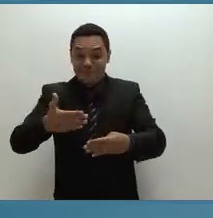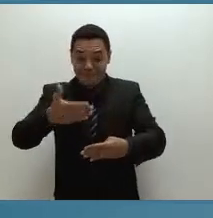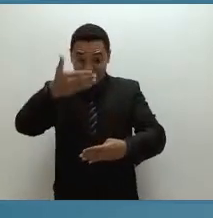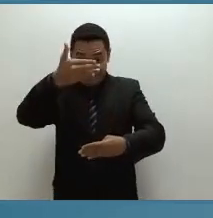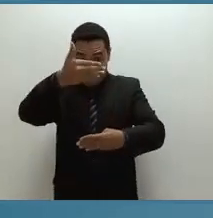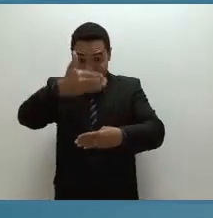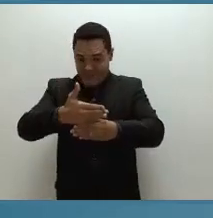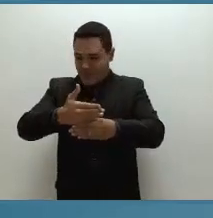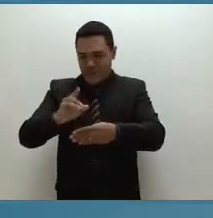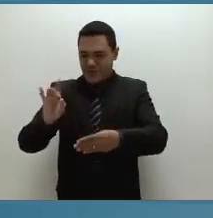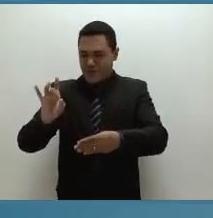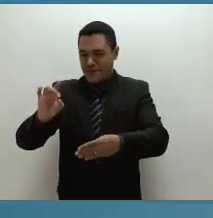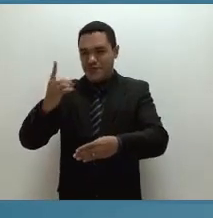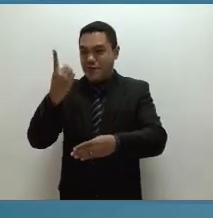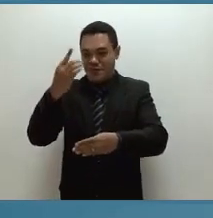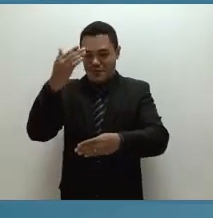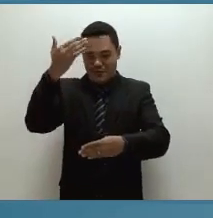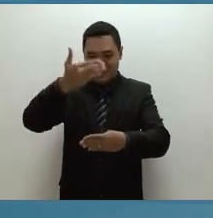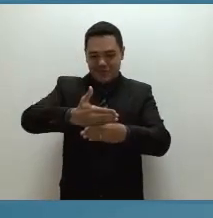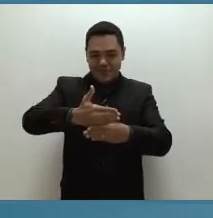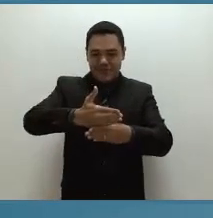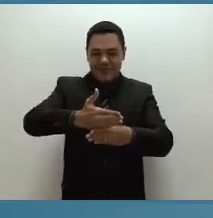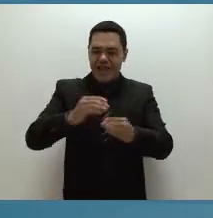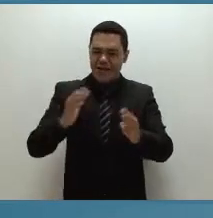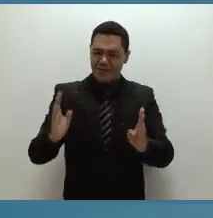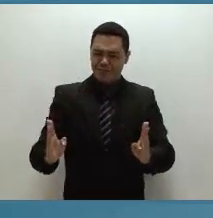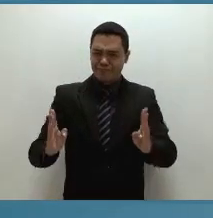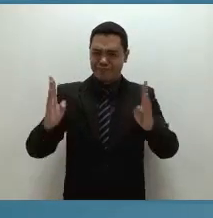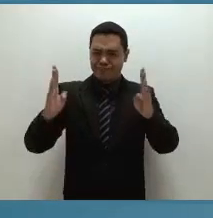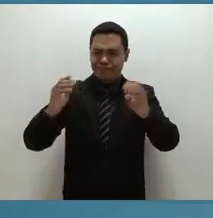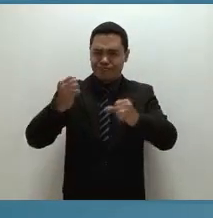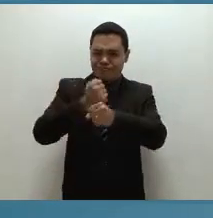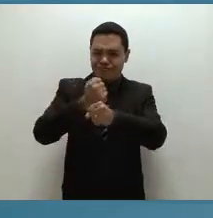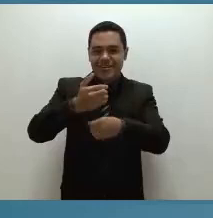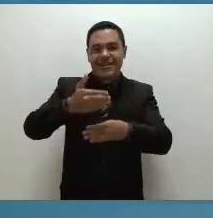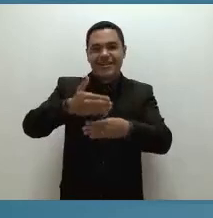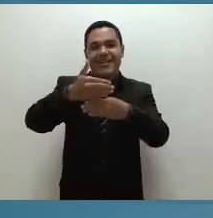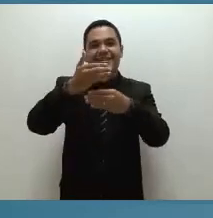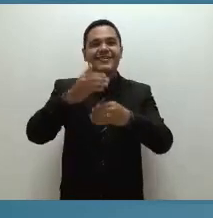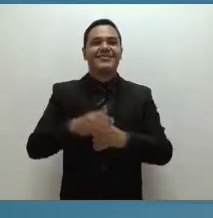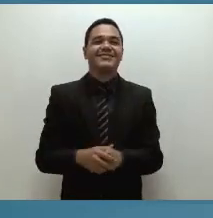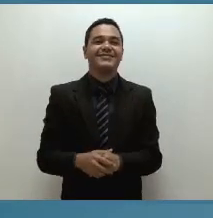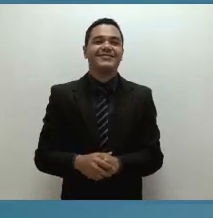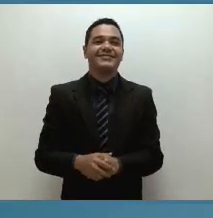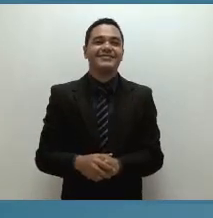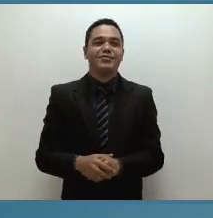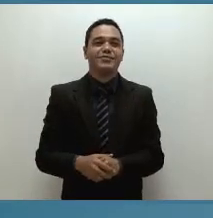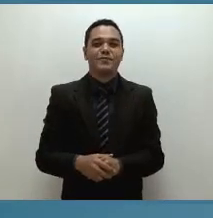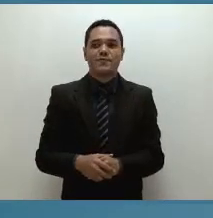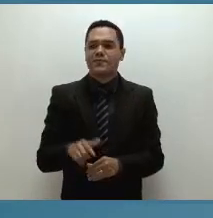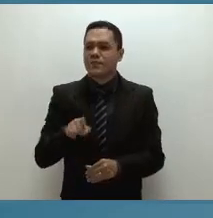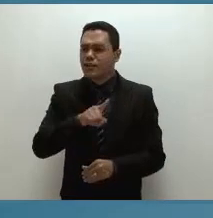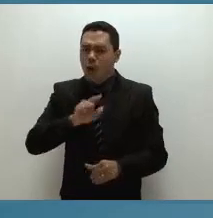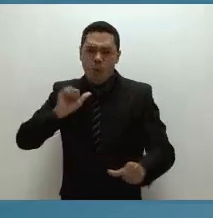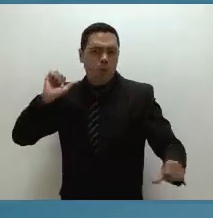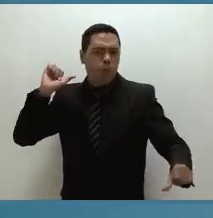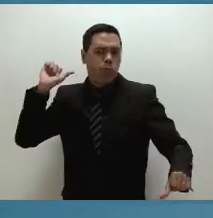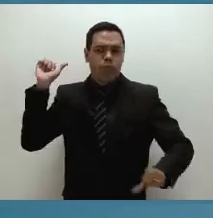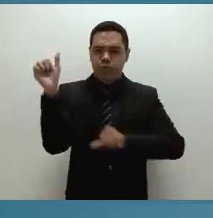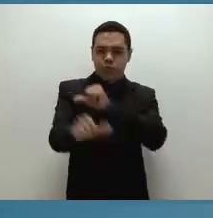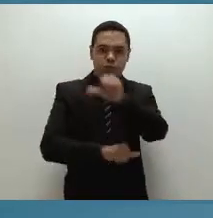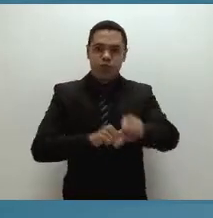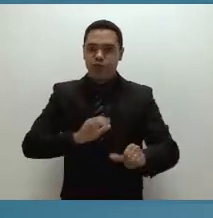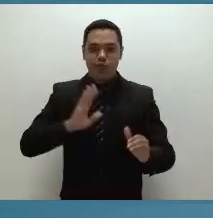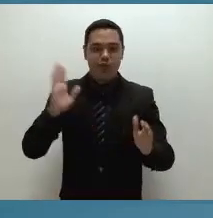Só um tijolo. A senhora não vai, vamos dizer assim, mudar o poder de César. A senhora